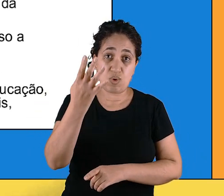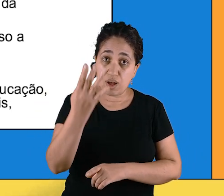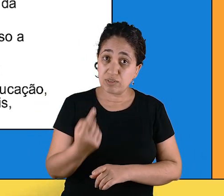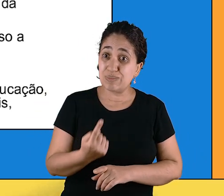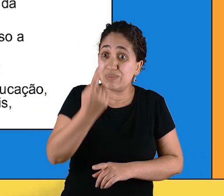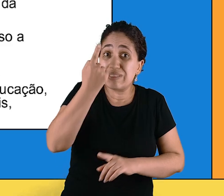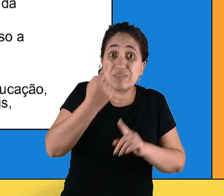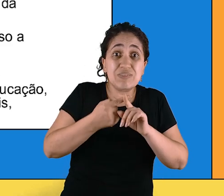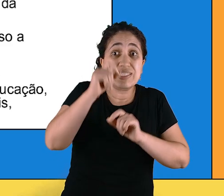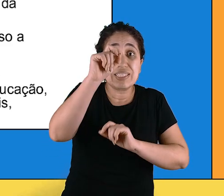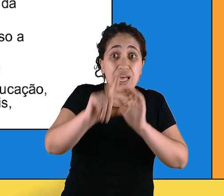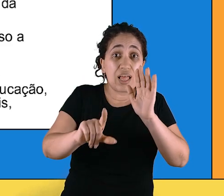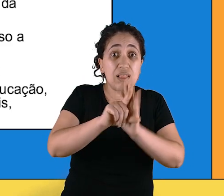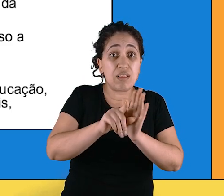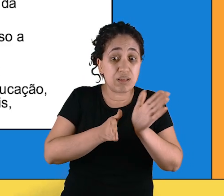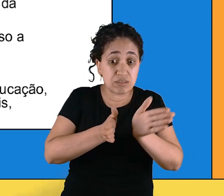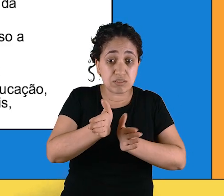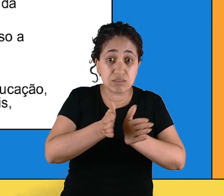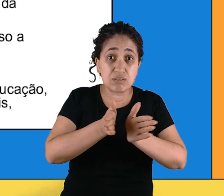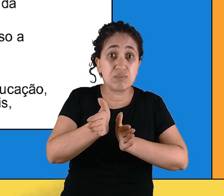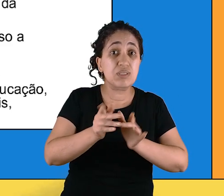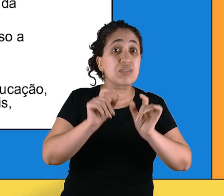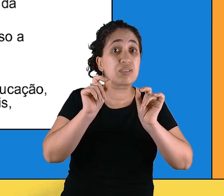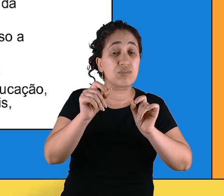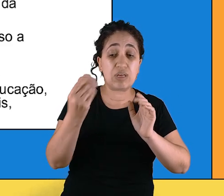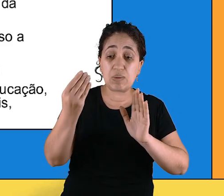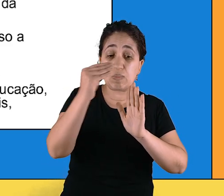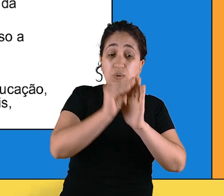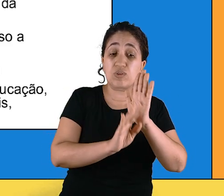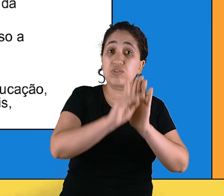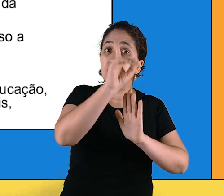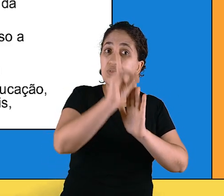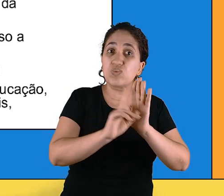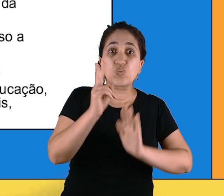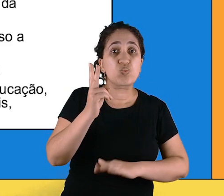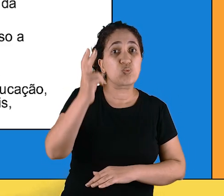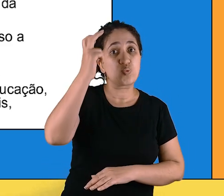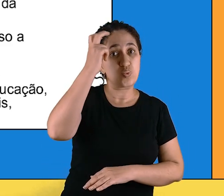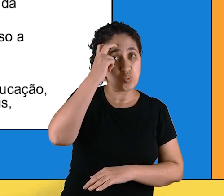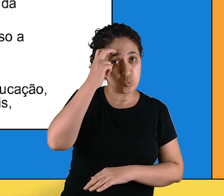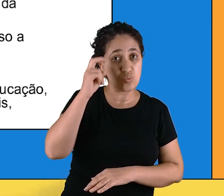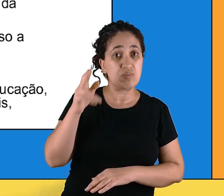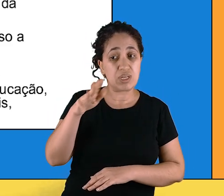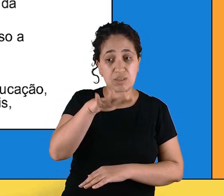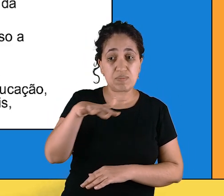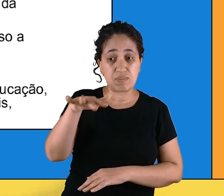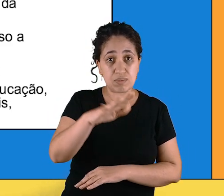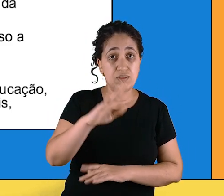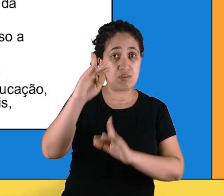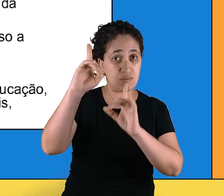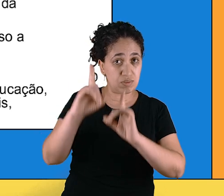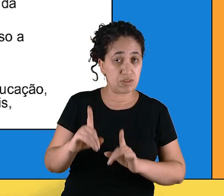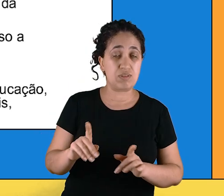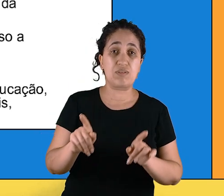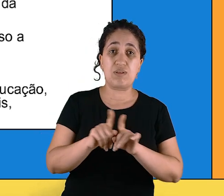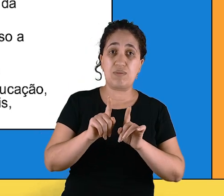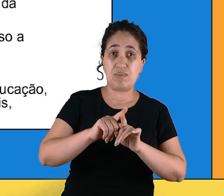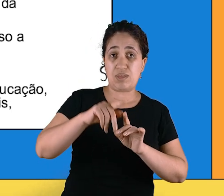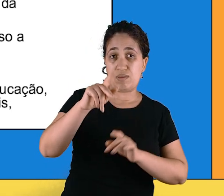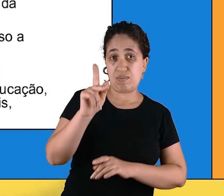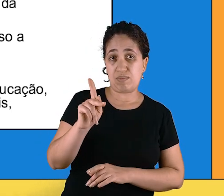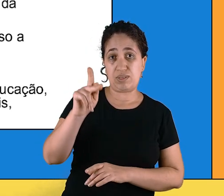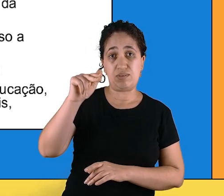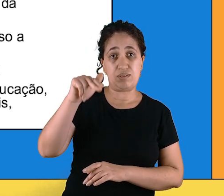a primeira vez que uma lei de acessibilidade colocou, né, o direito à cultura para as pessoas com deficiência, né, o